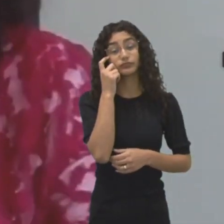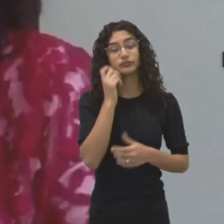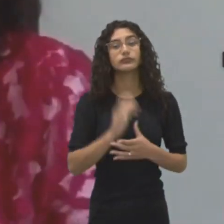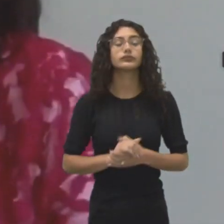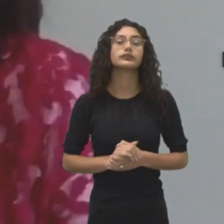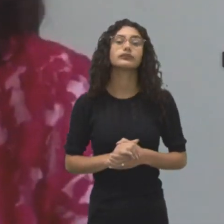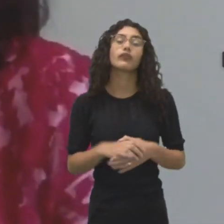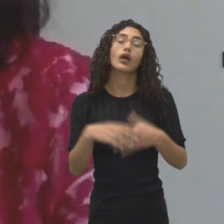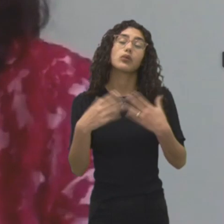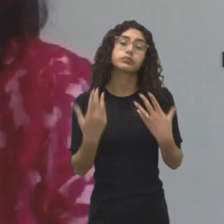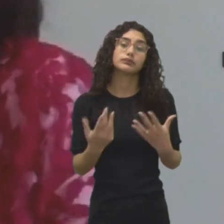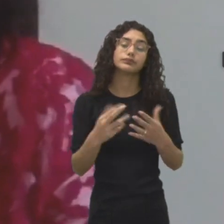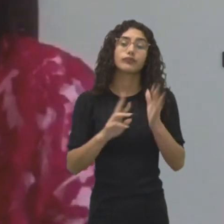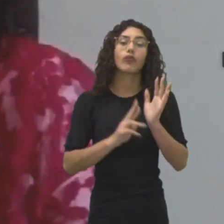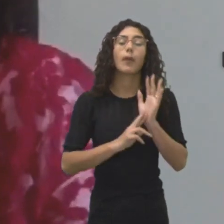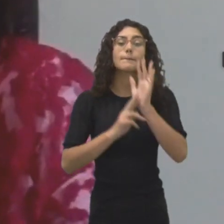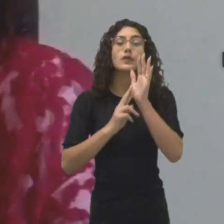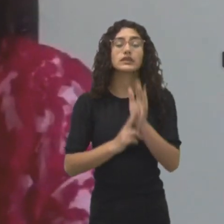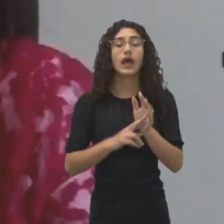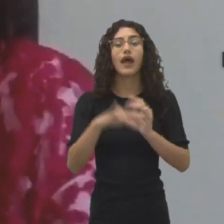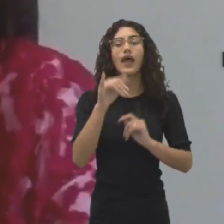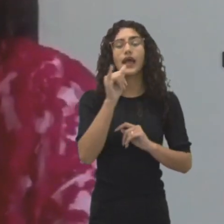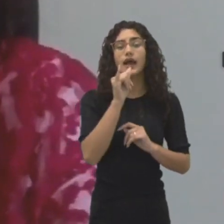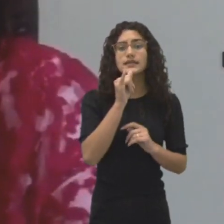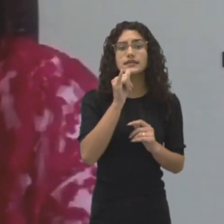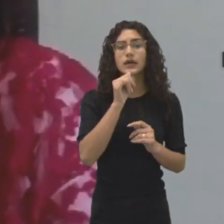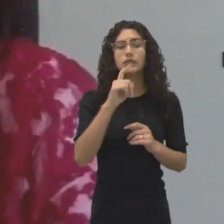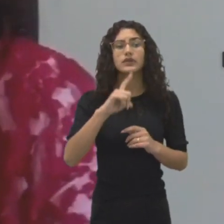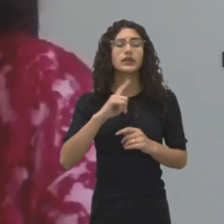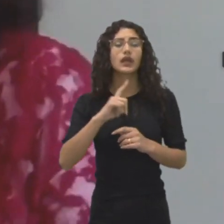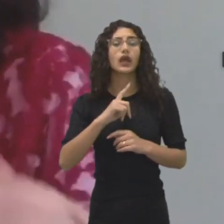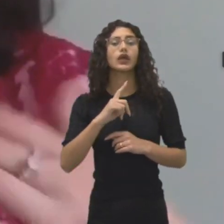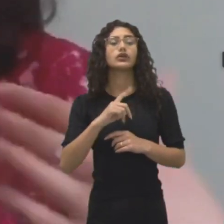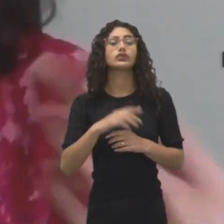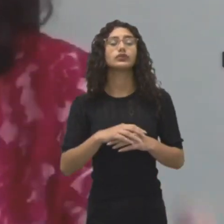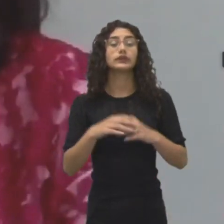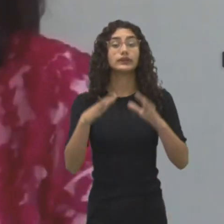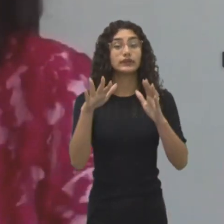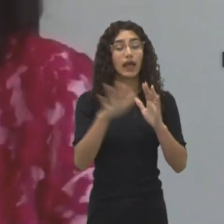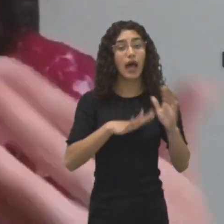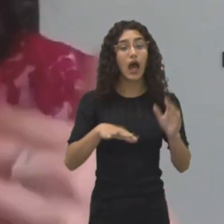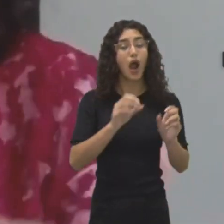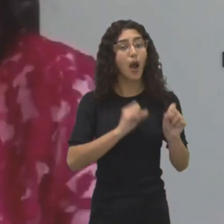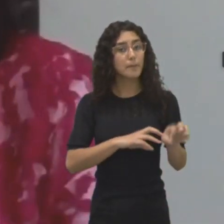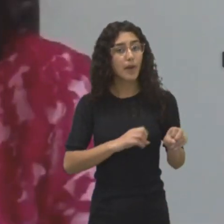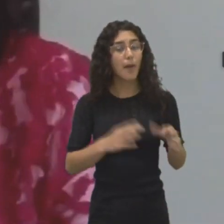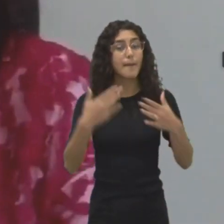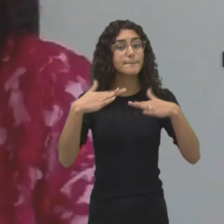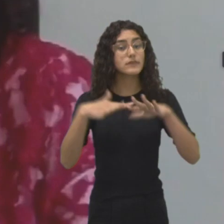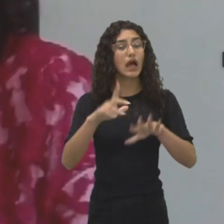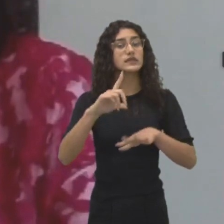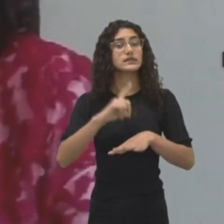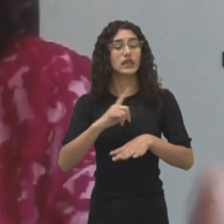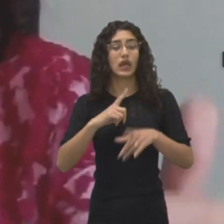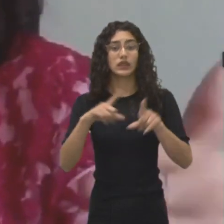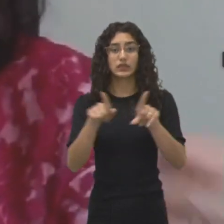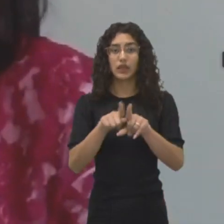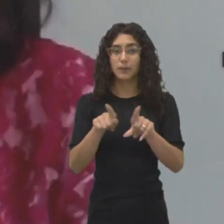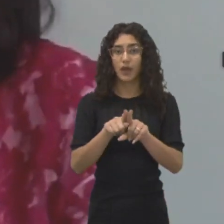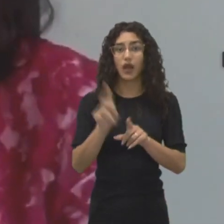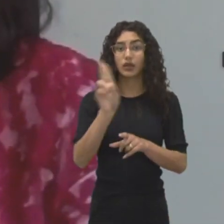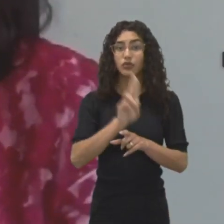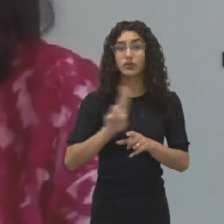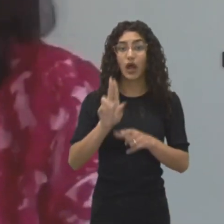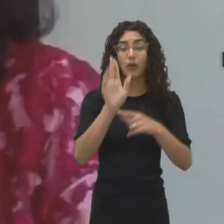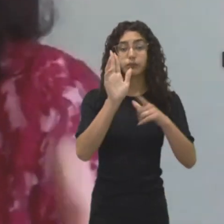Nesse caso, a gente vai mostrar exemplos de narrativas digitais educacionais, mas elas existem também na utilização